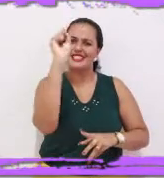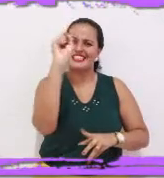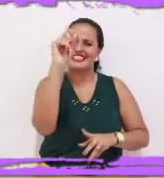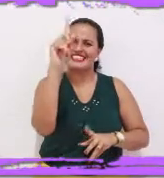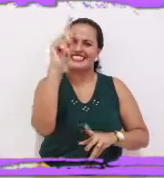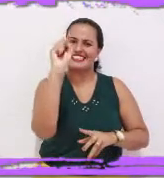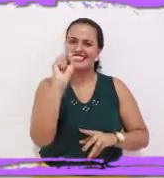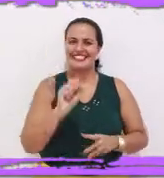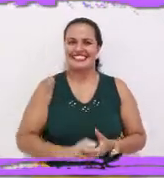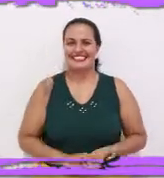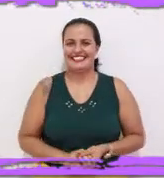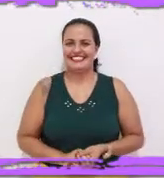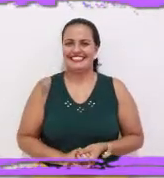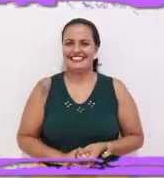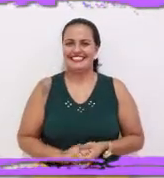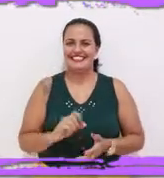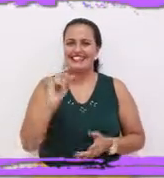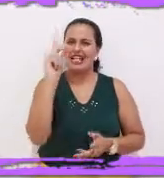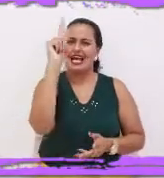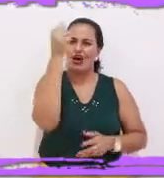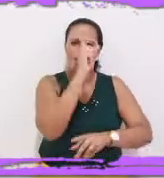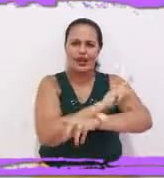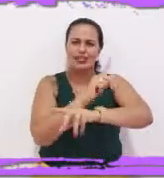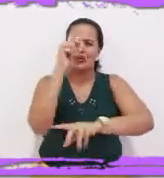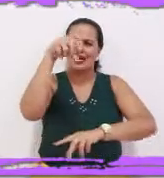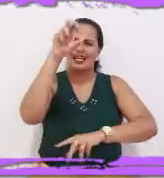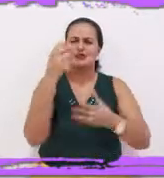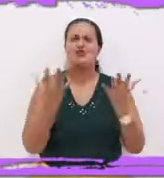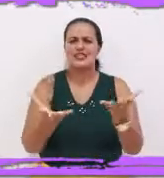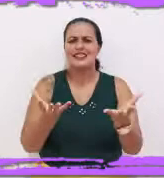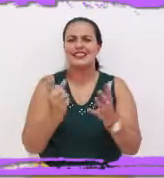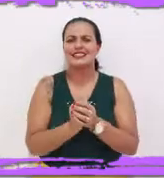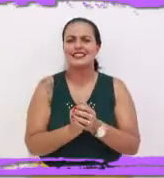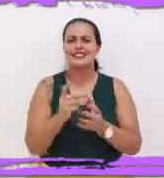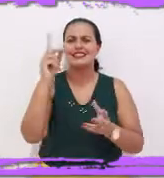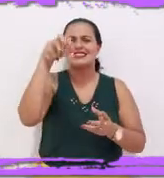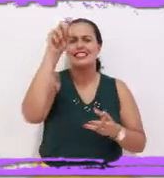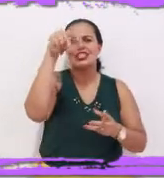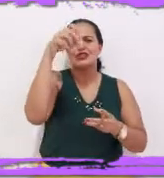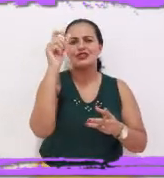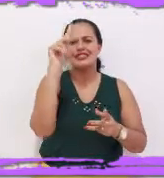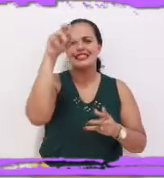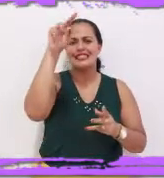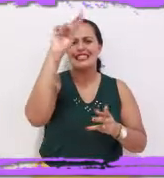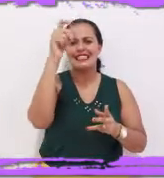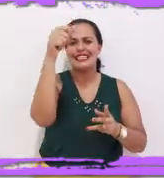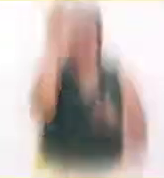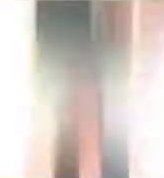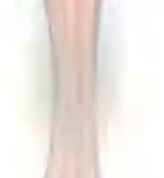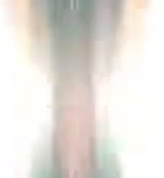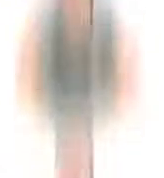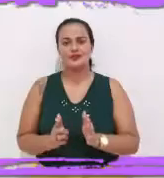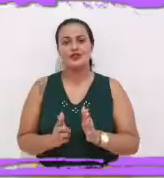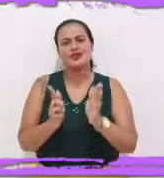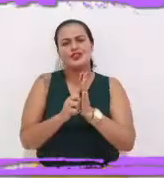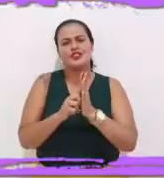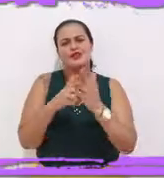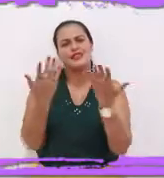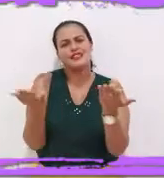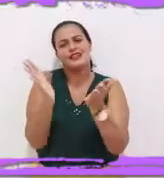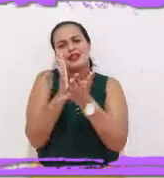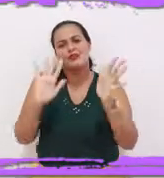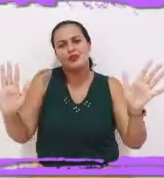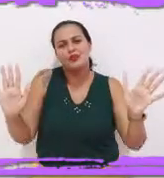Borges e Bruno Berner. E na Orla de Guaratiba, os shows vão ser da banda Tô Querendo, Danilo Fadu e Thiago Dantas. E o Agenda